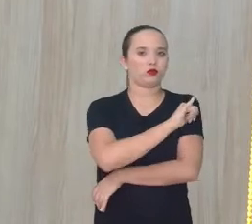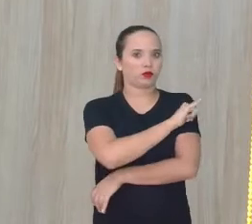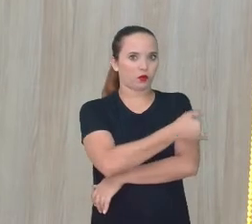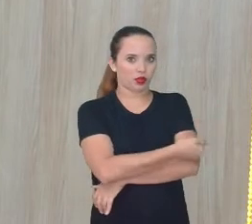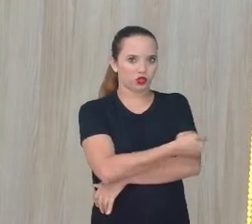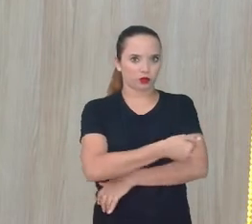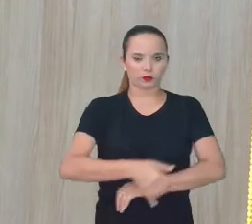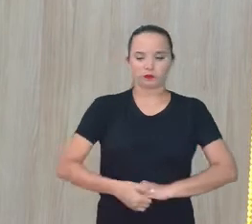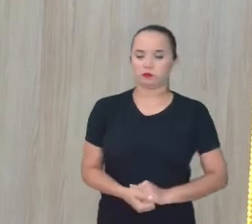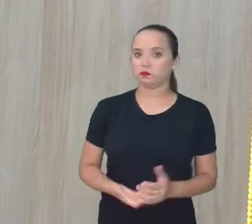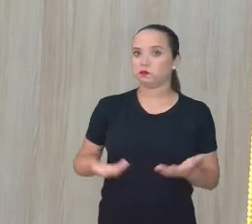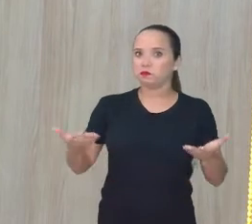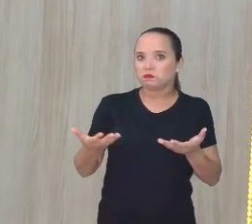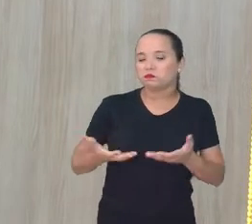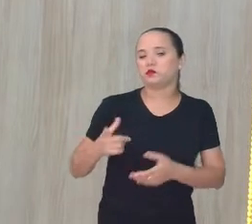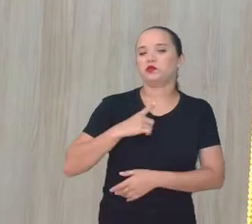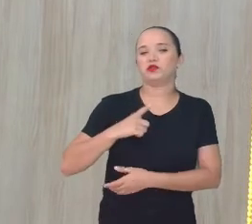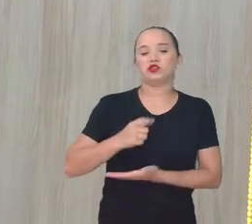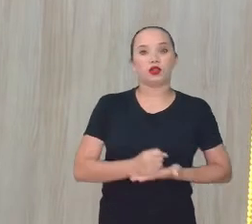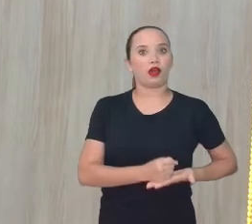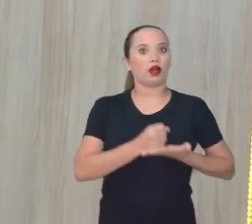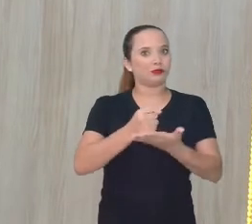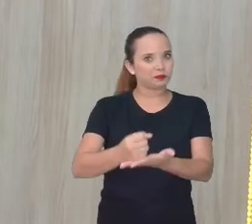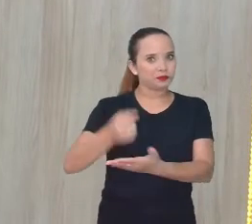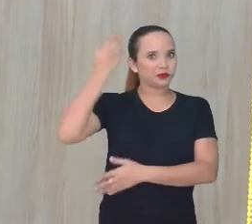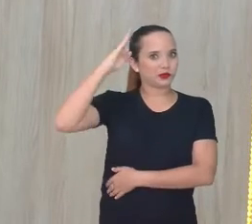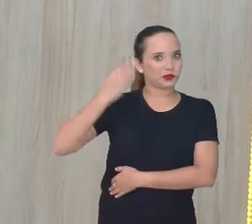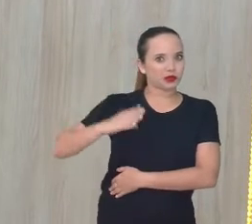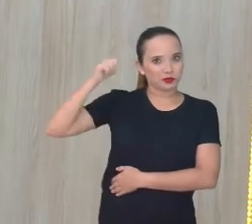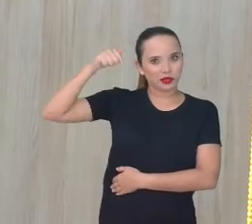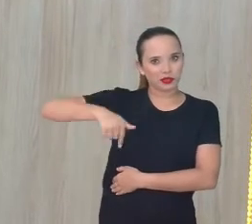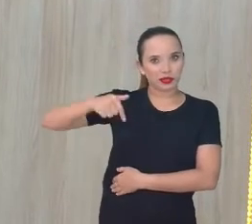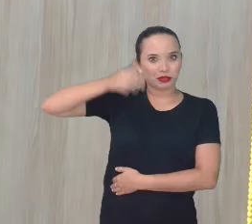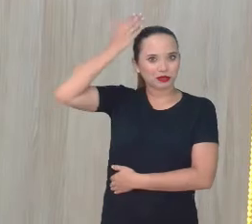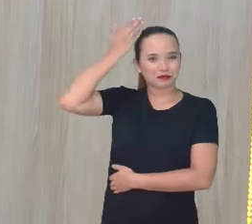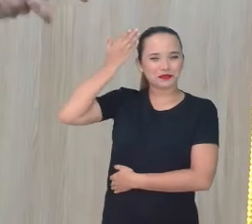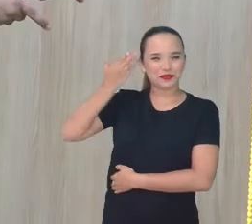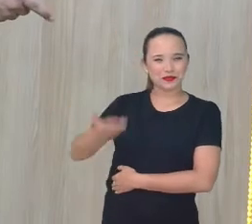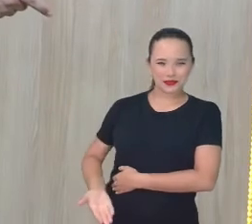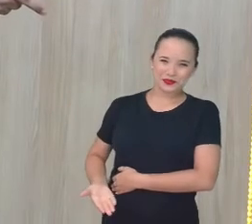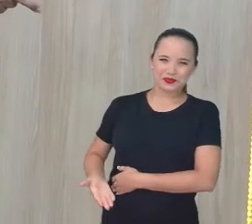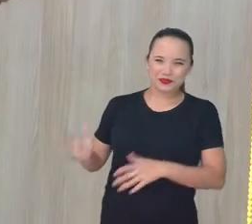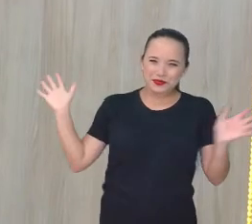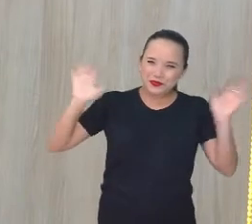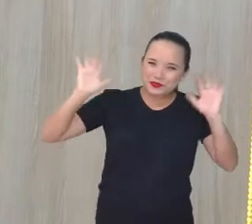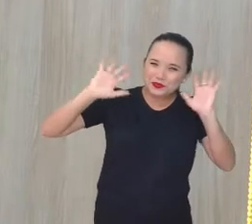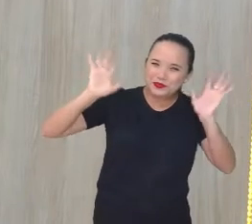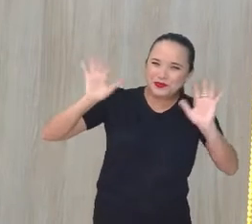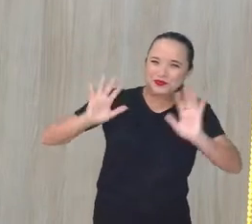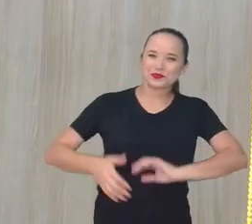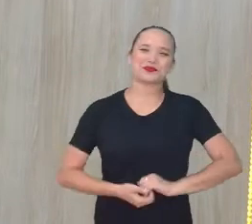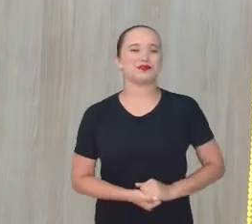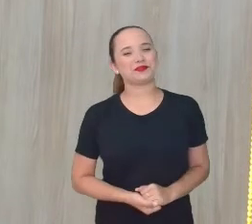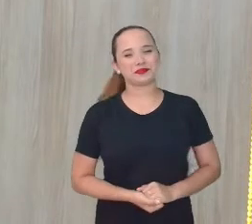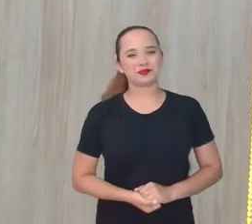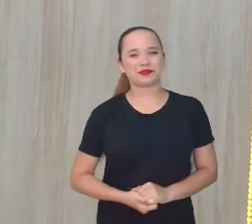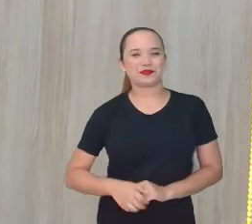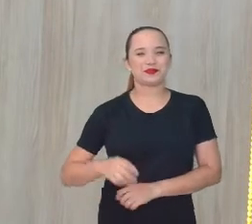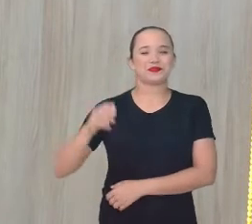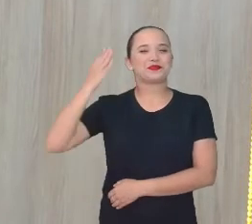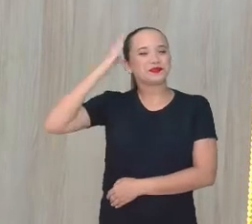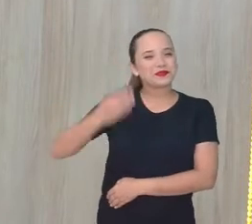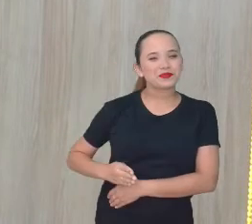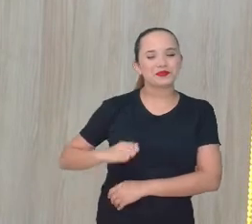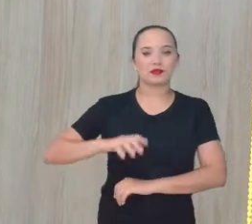Adultos. Hoje nós contamos com a ajuda da Brielle, ela está aqui no cantinho. Tchauzinho aí, Brielle, faz teu